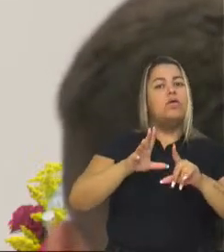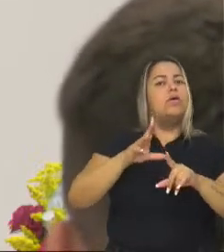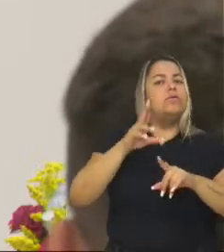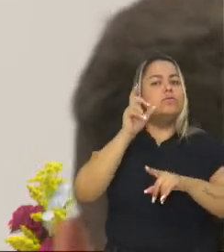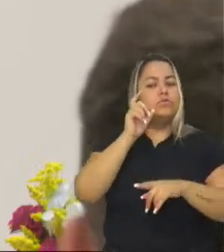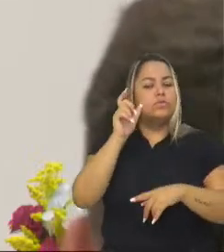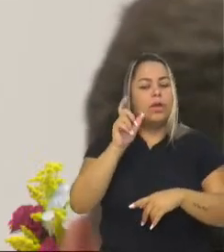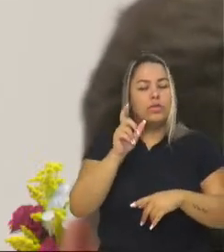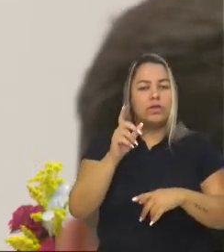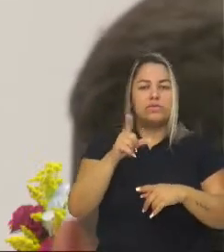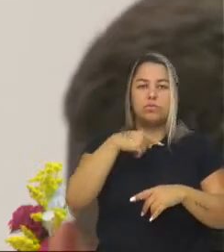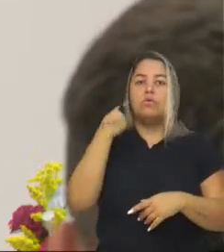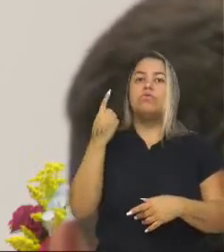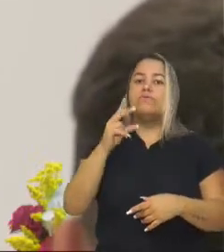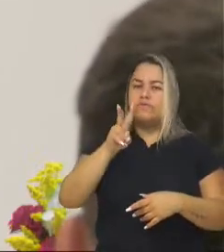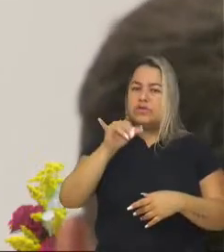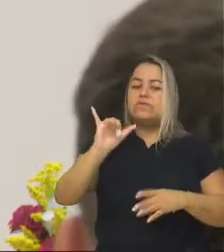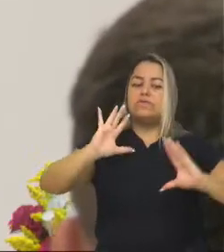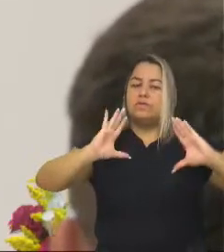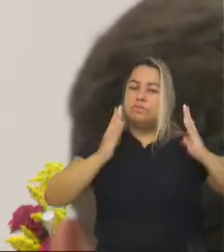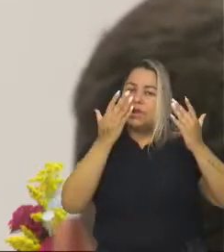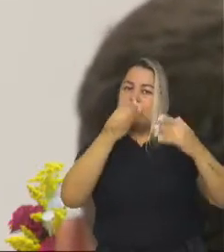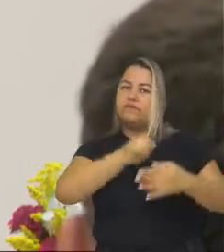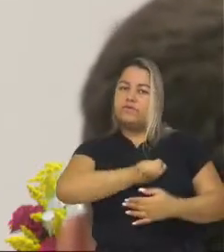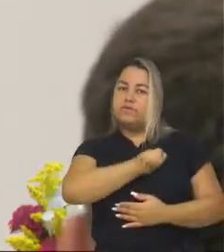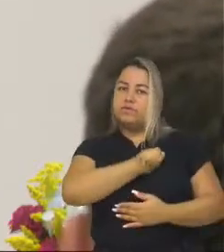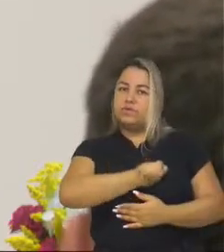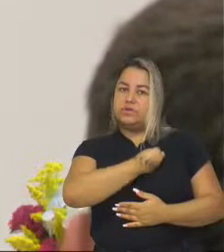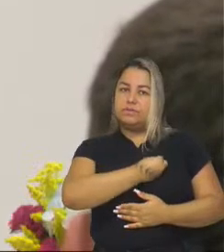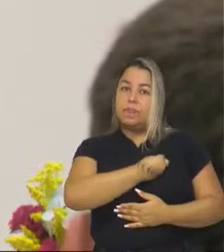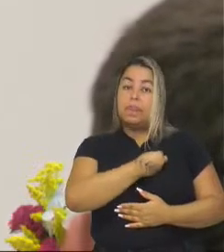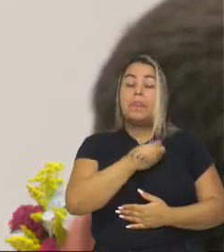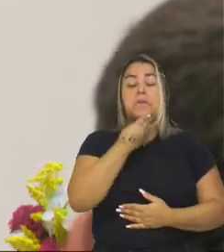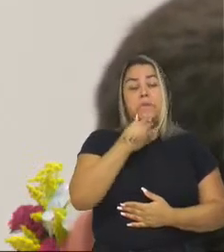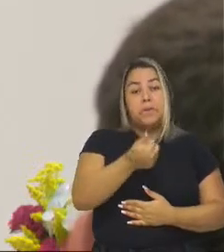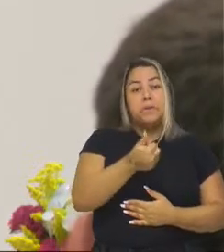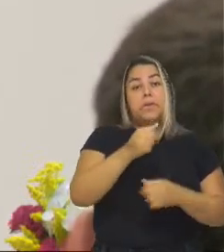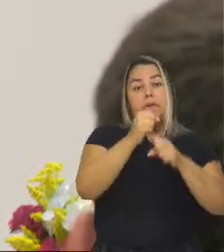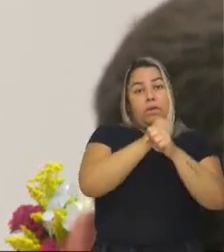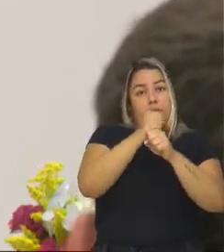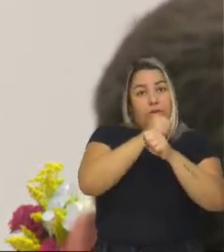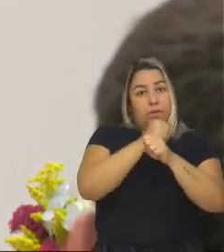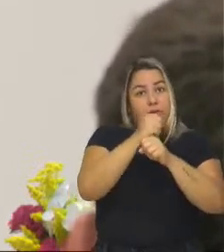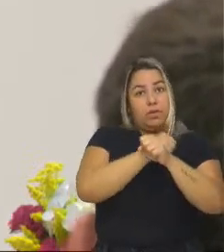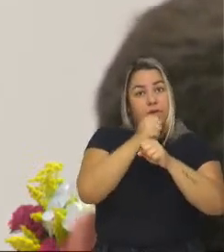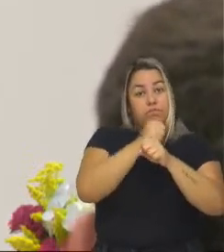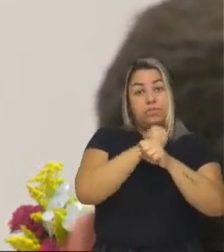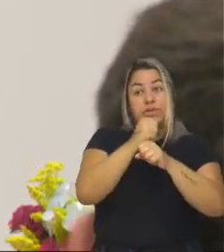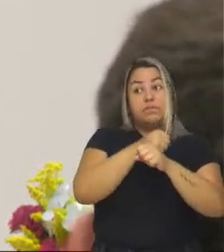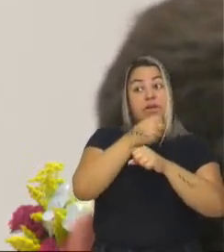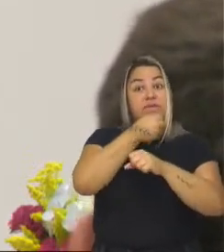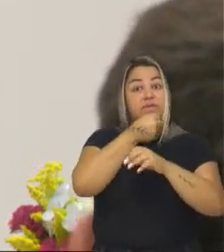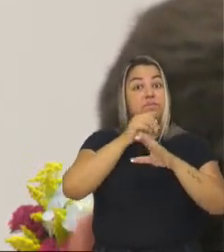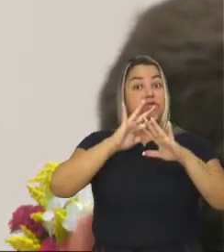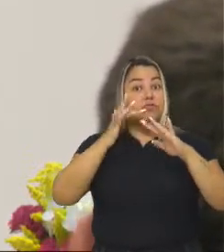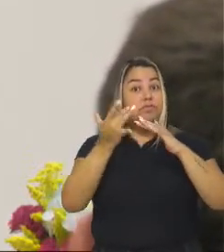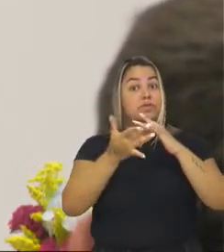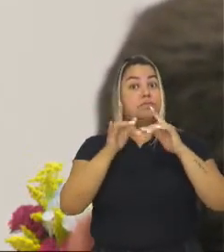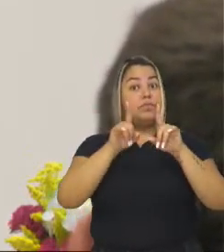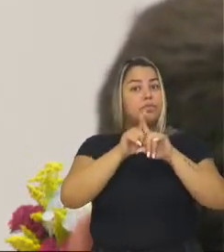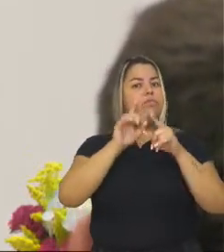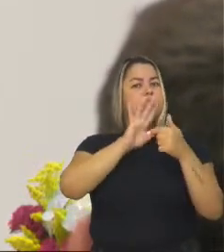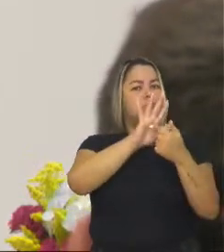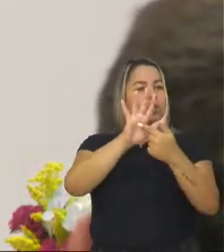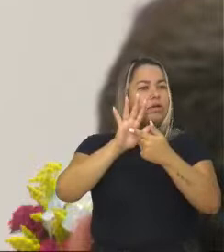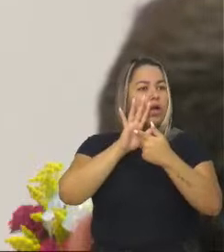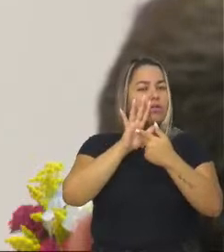começar a celebrar vidas. E que bom que esse ano as principais mídias deram muito mais destaques